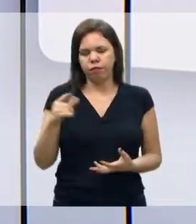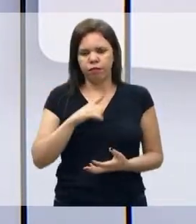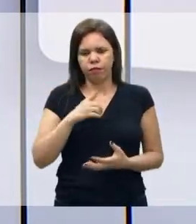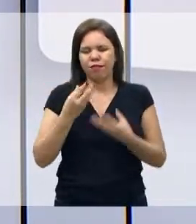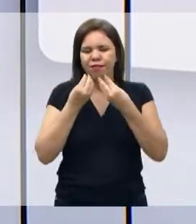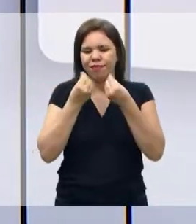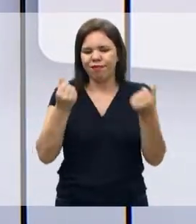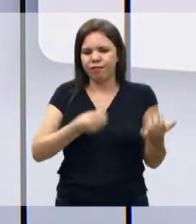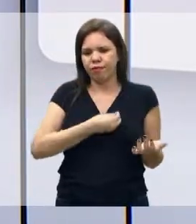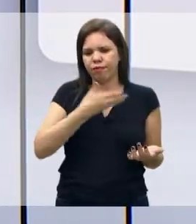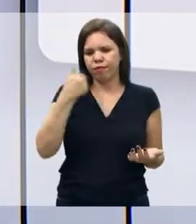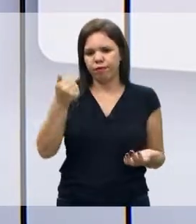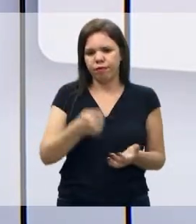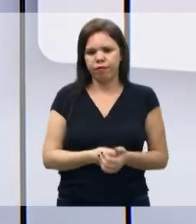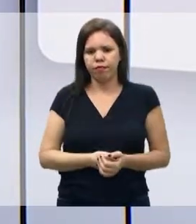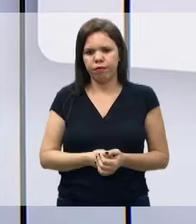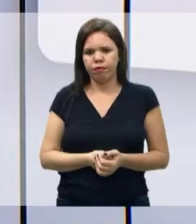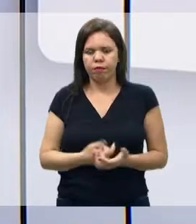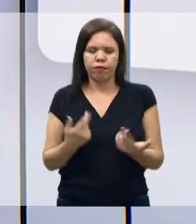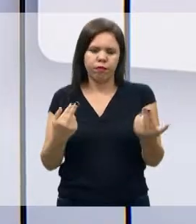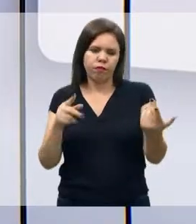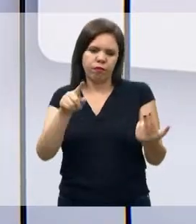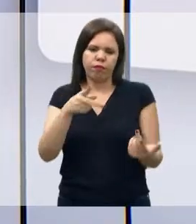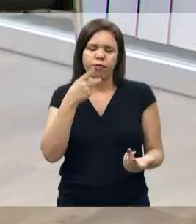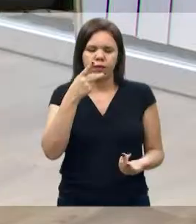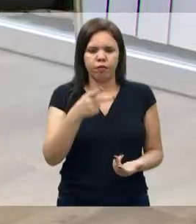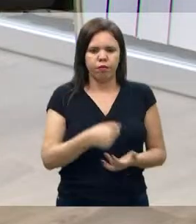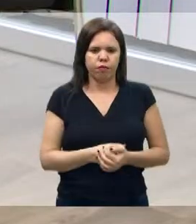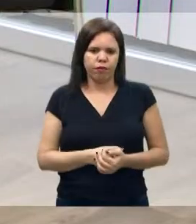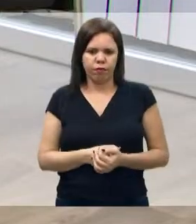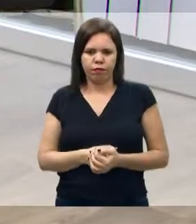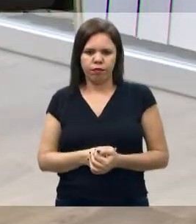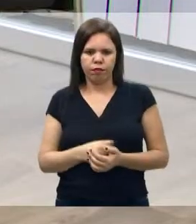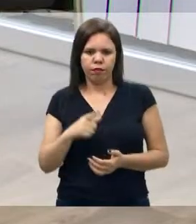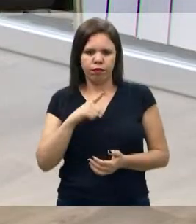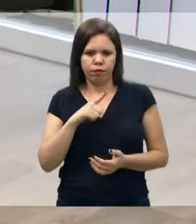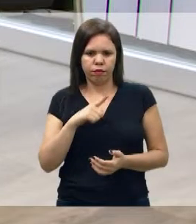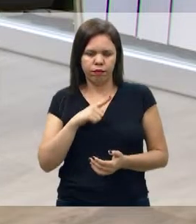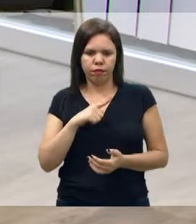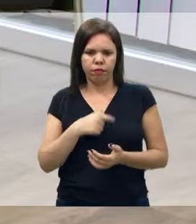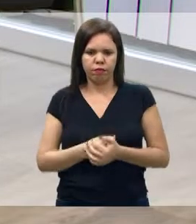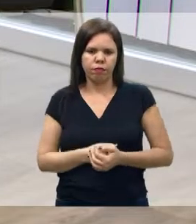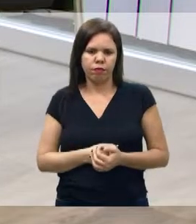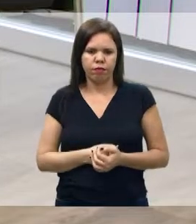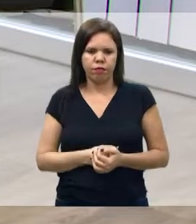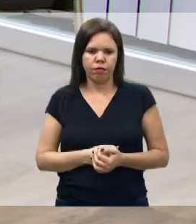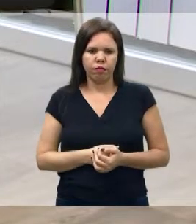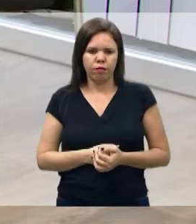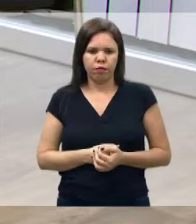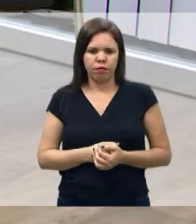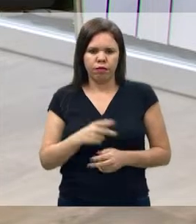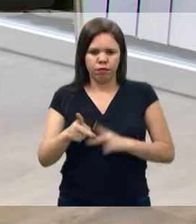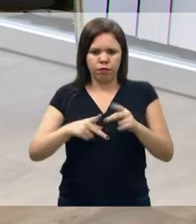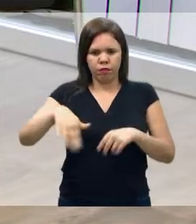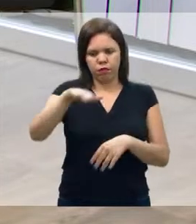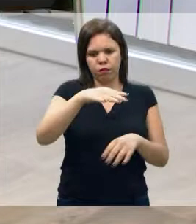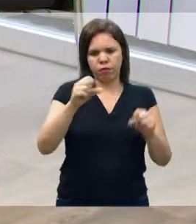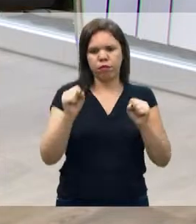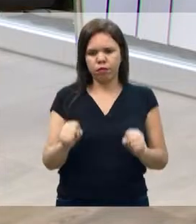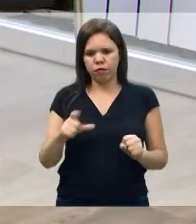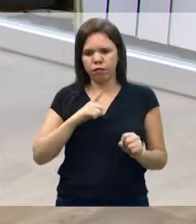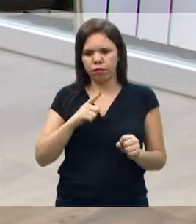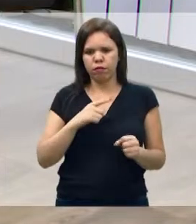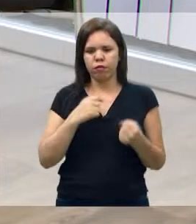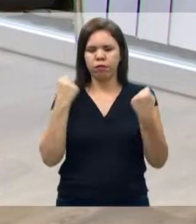uma qualidade de vida melhor, como você bem mesmo disse. Então, temos aí áreas para que as pessoas possam ter